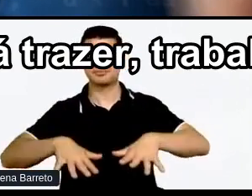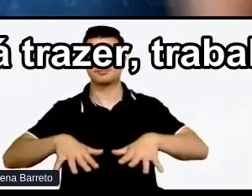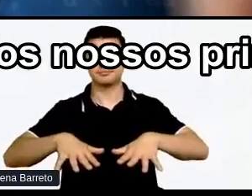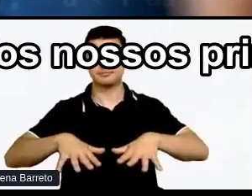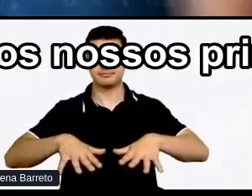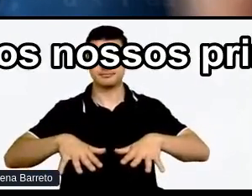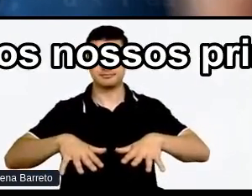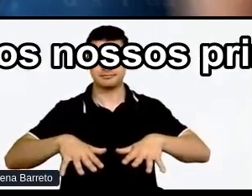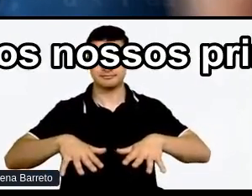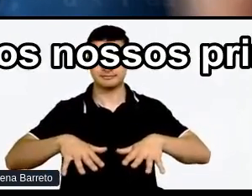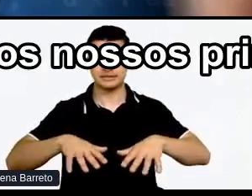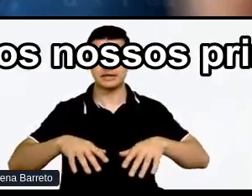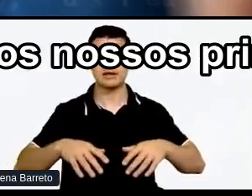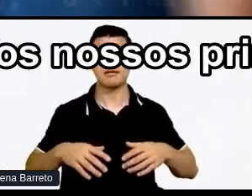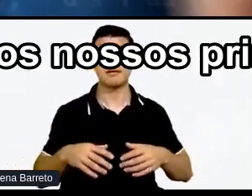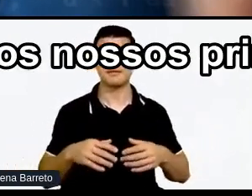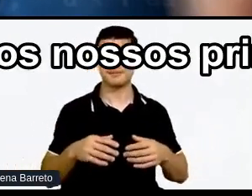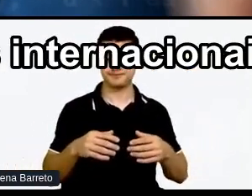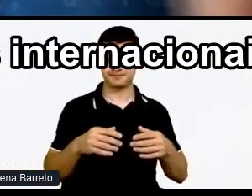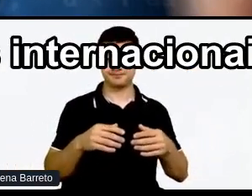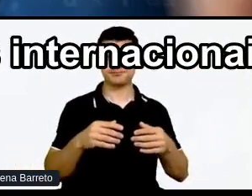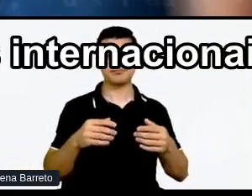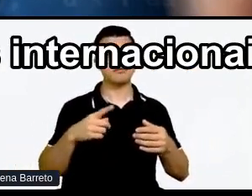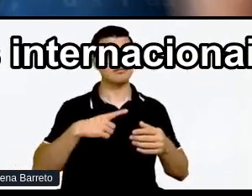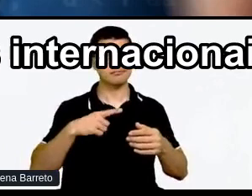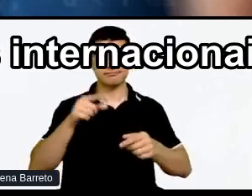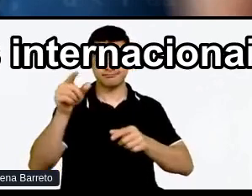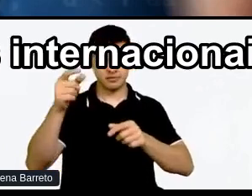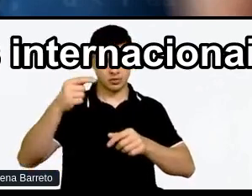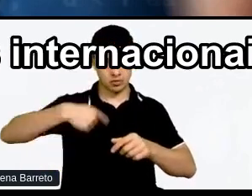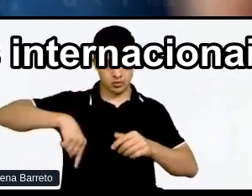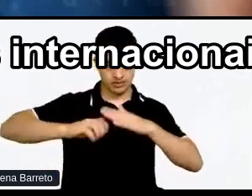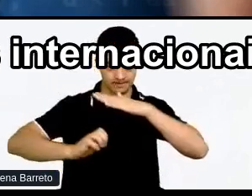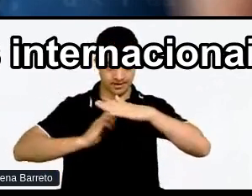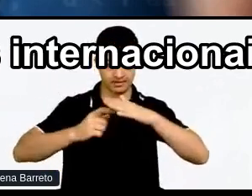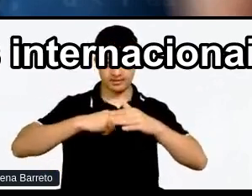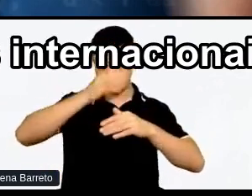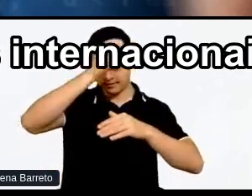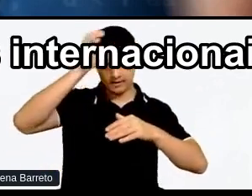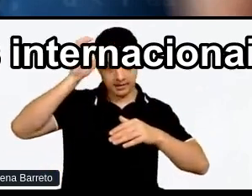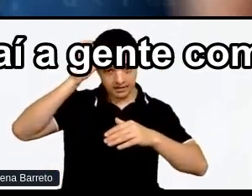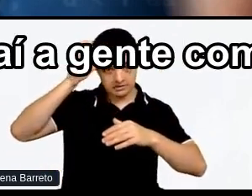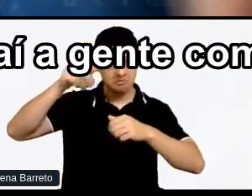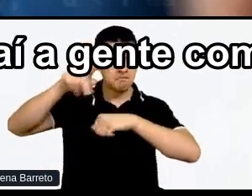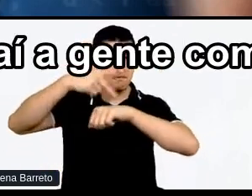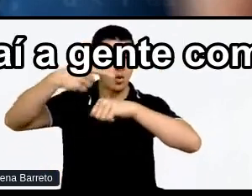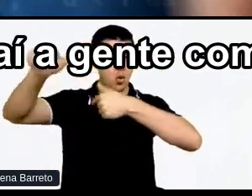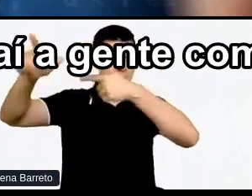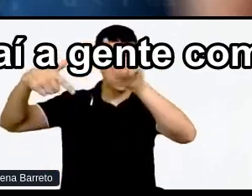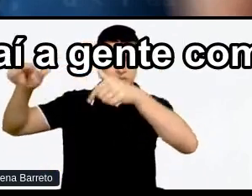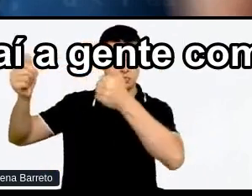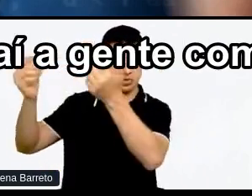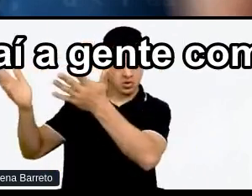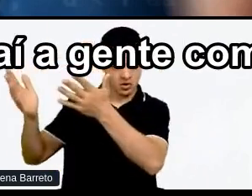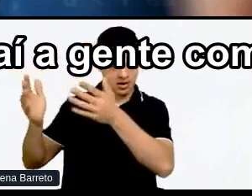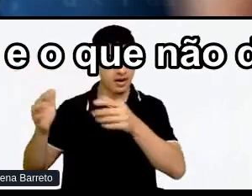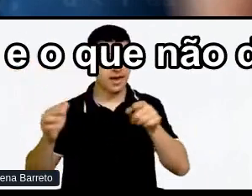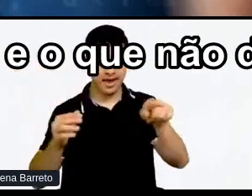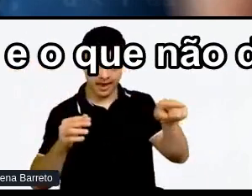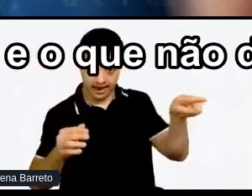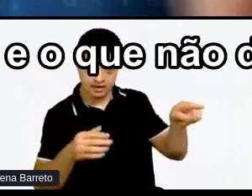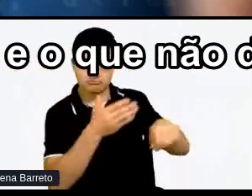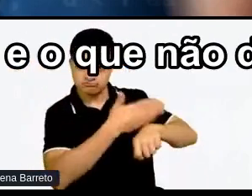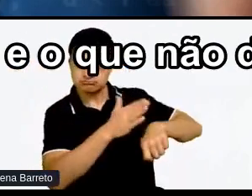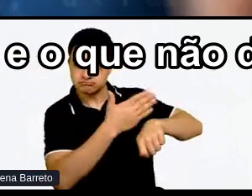trabalhar nas consultorias dos nossos principais clientes, em clientes internacionais também que nós temos. E aí a gente começou os passos, o que